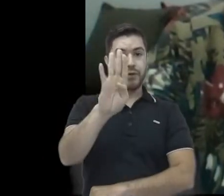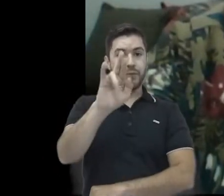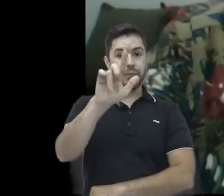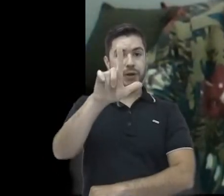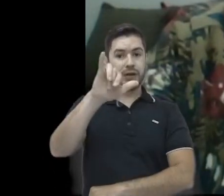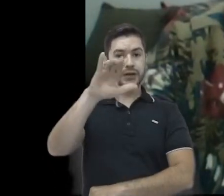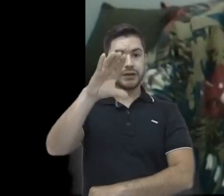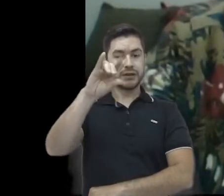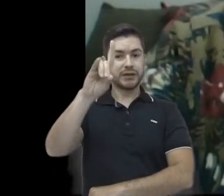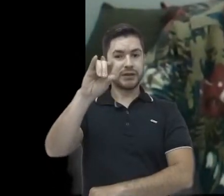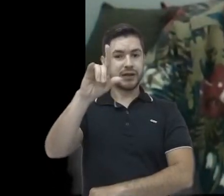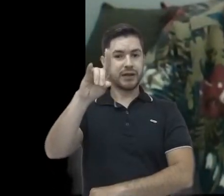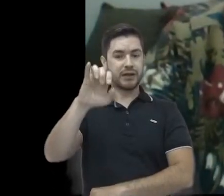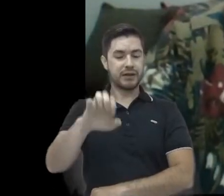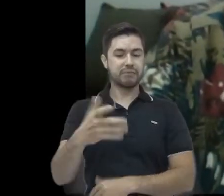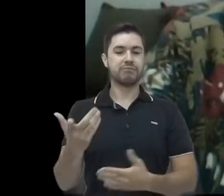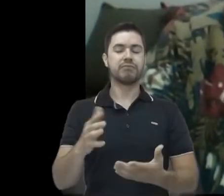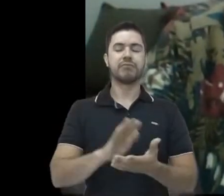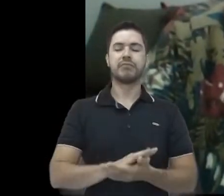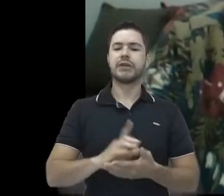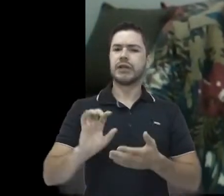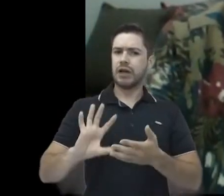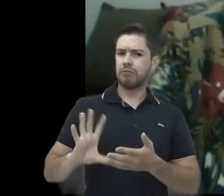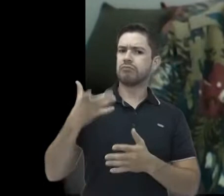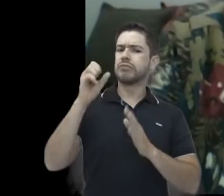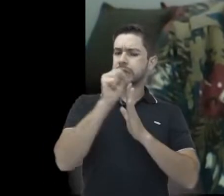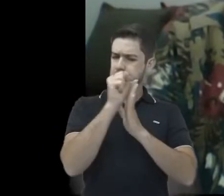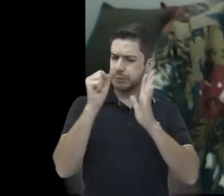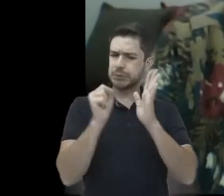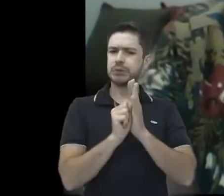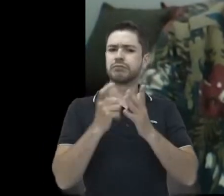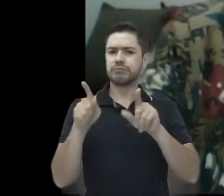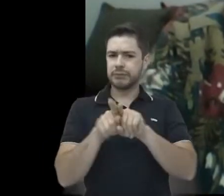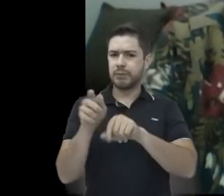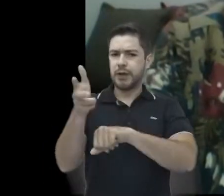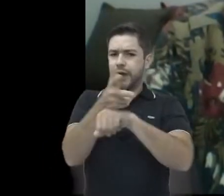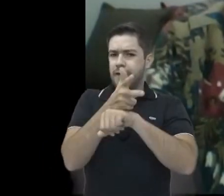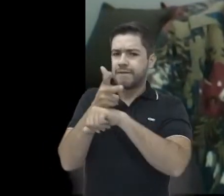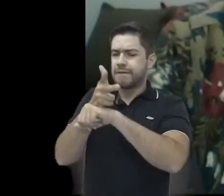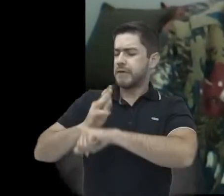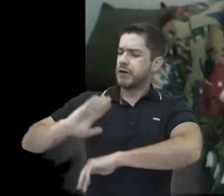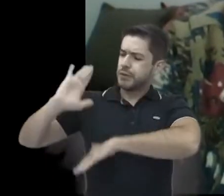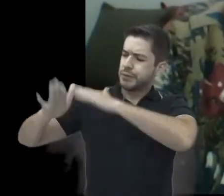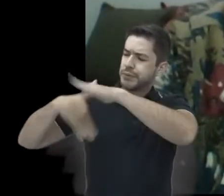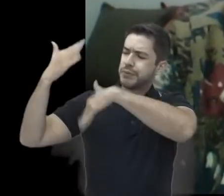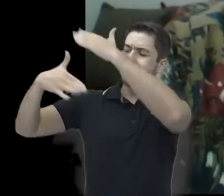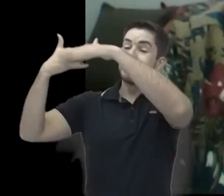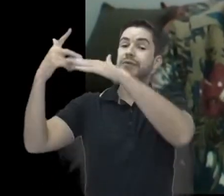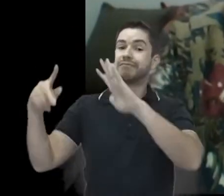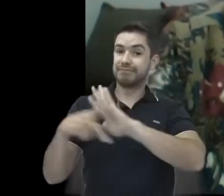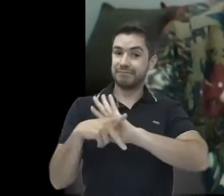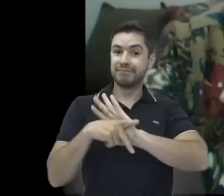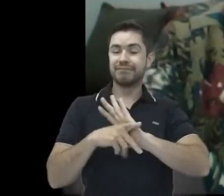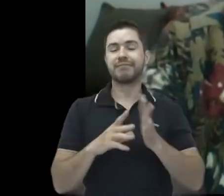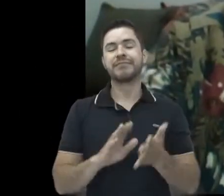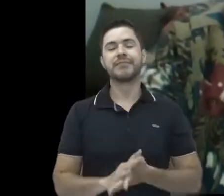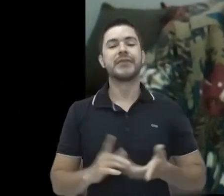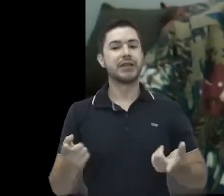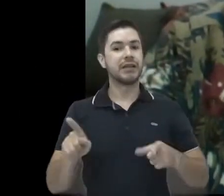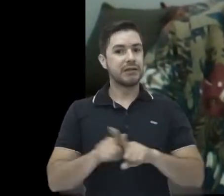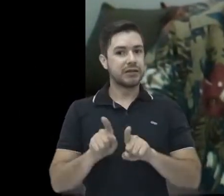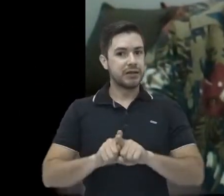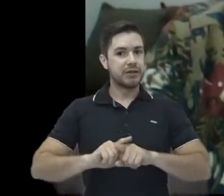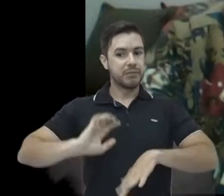formas de reprodução técnica surgem nesse século, como o vídeo e diversos avanços na produção gráfica. Os movimentos culturais